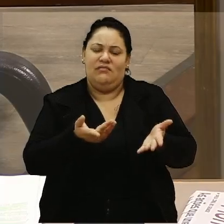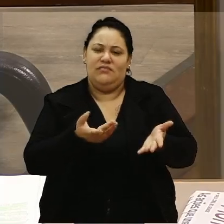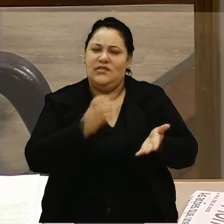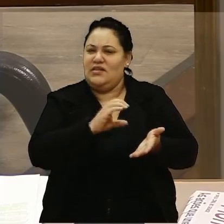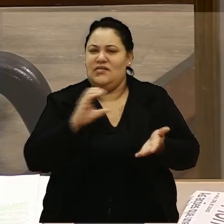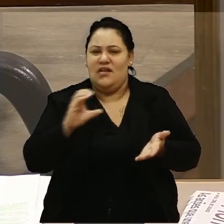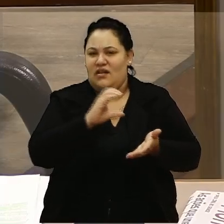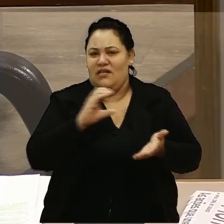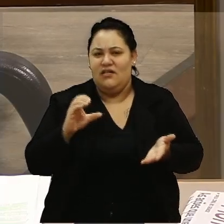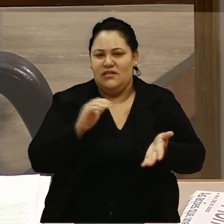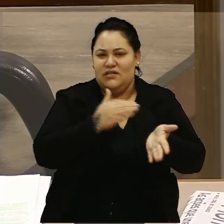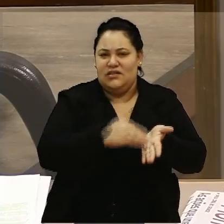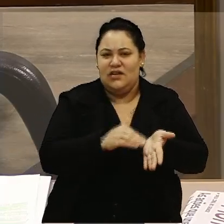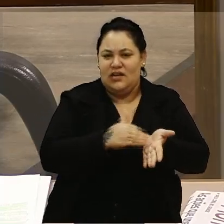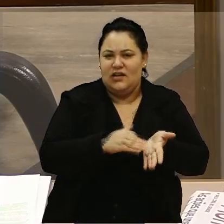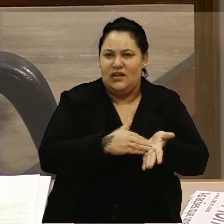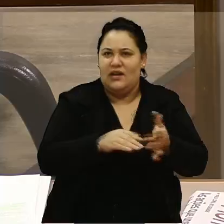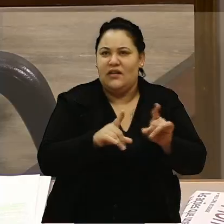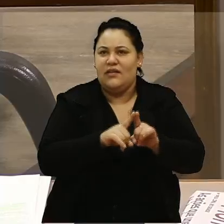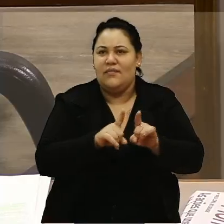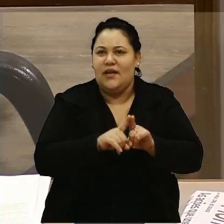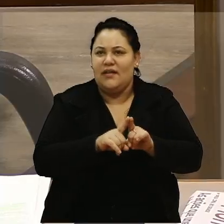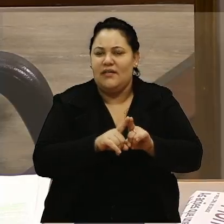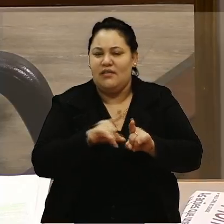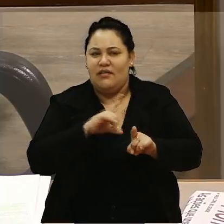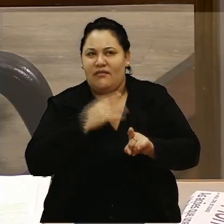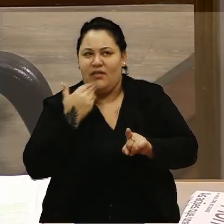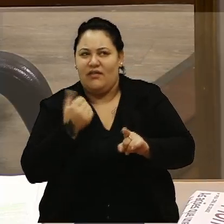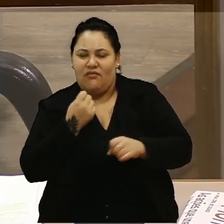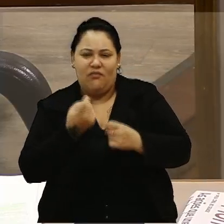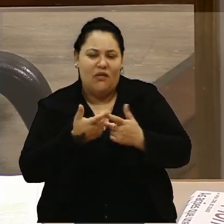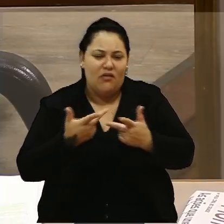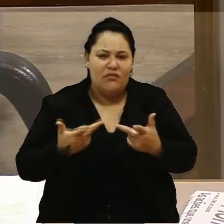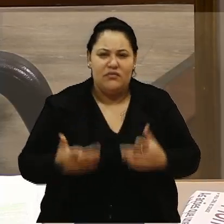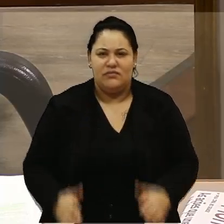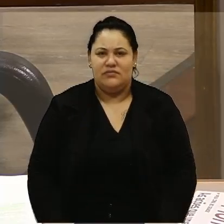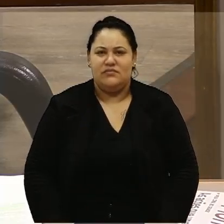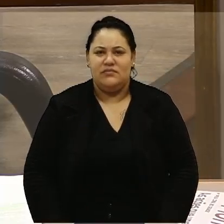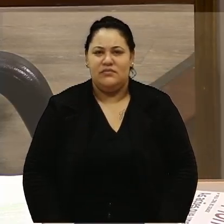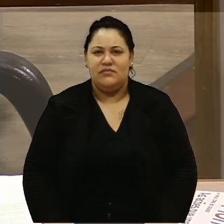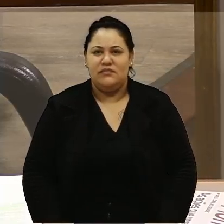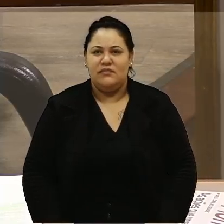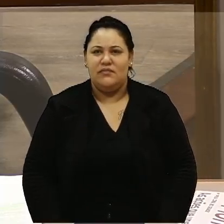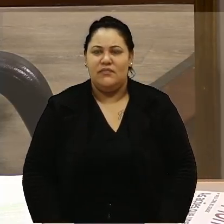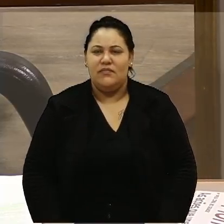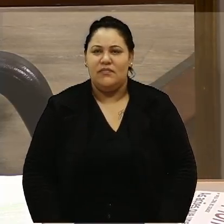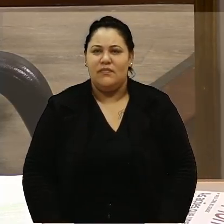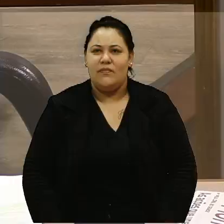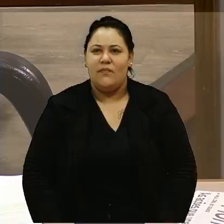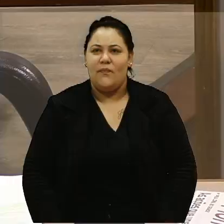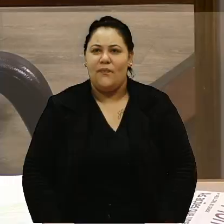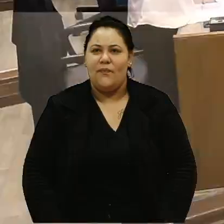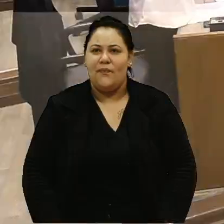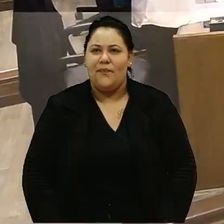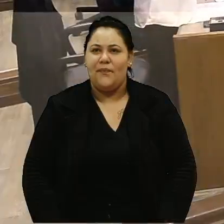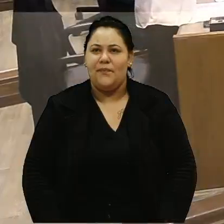comissionados, secretários, serem beneficiados. Pela ordem, senhor presidente.